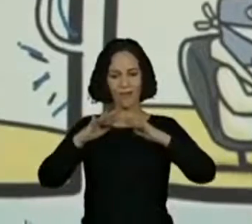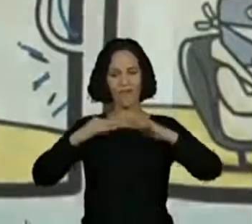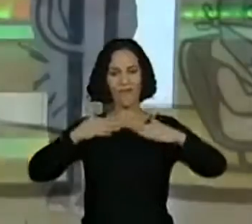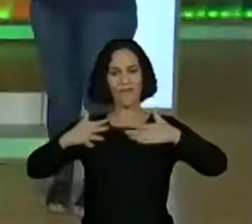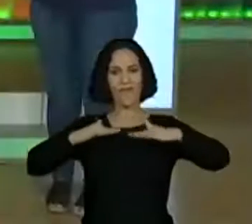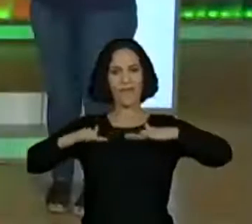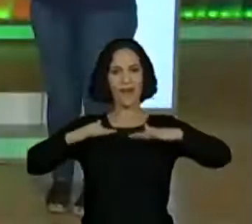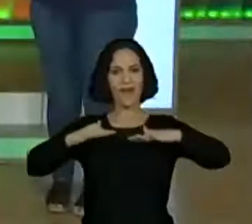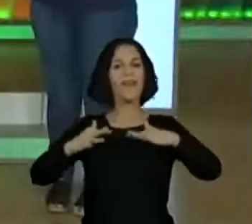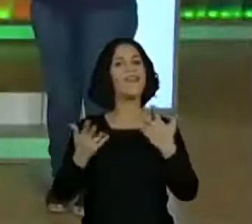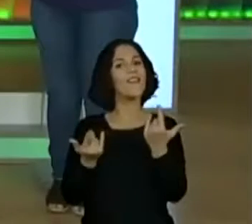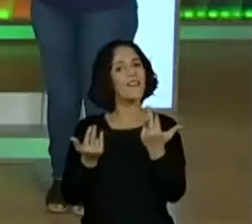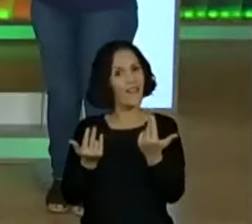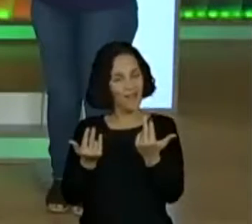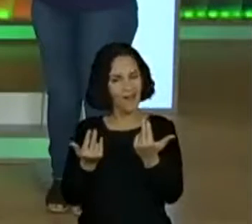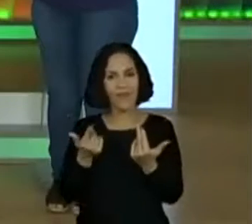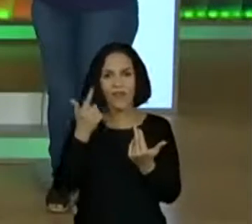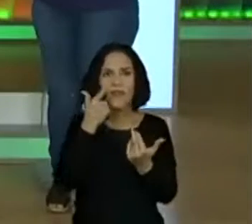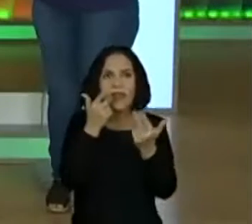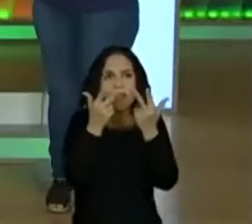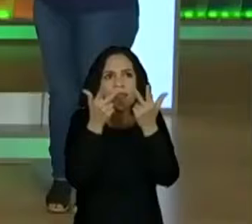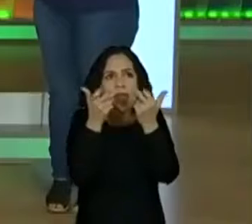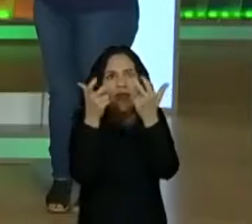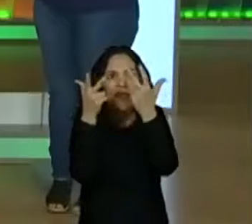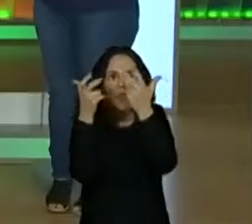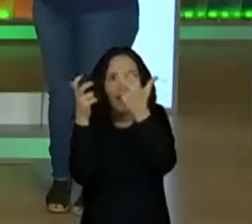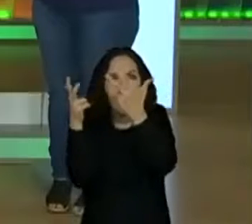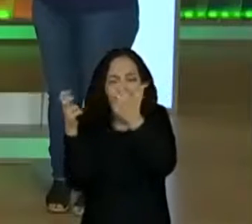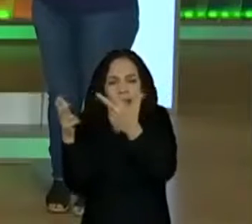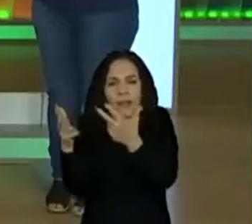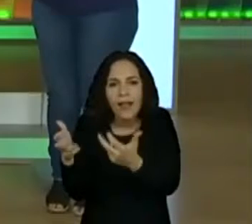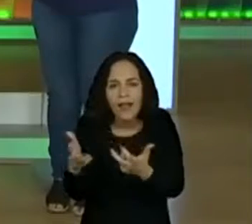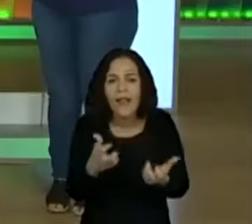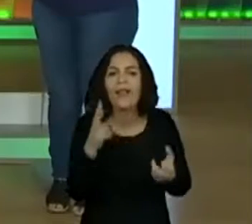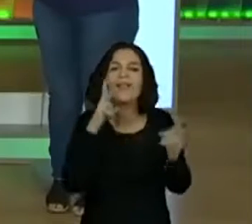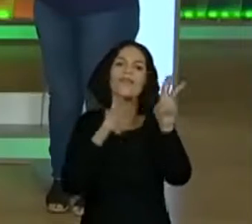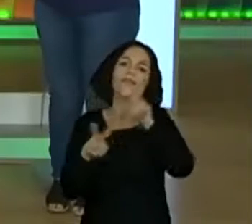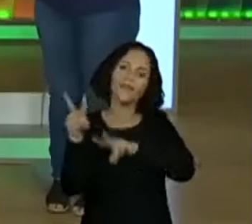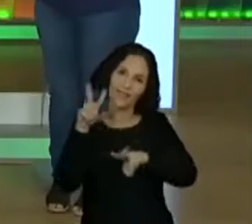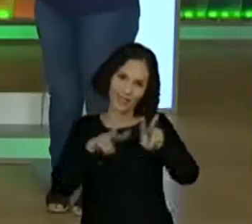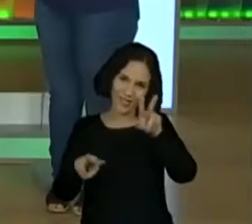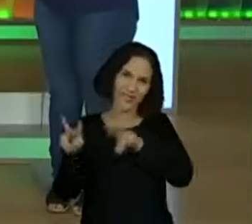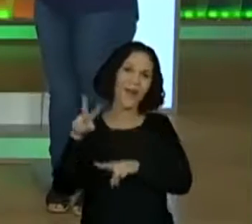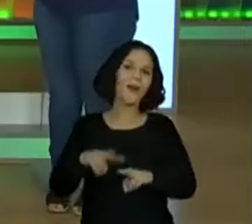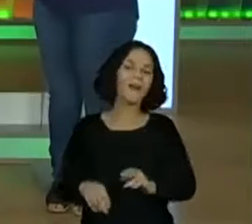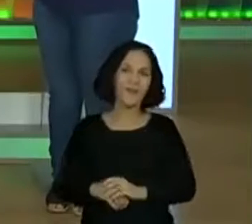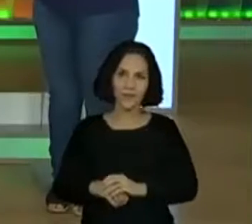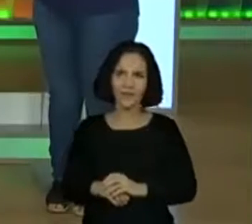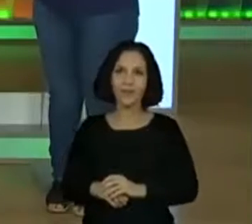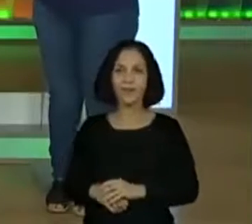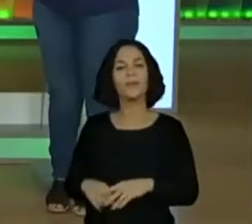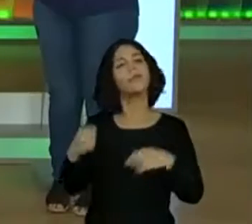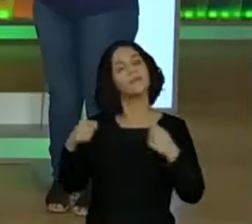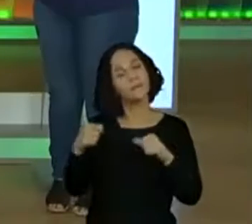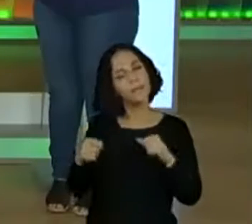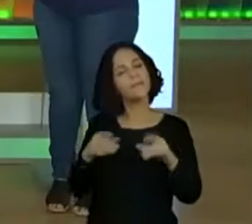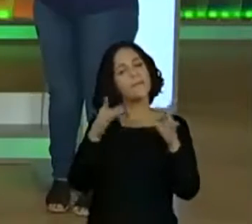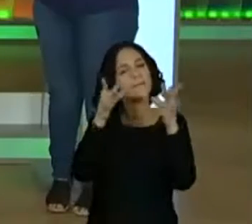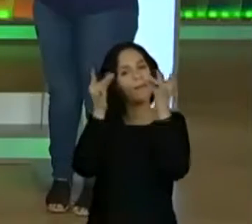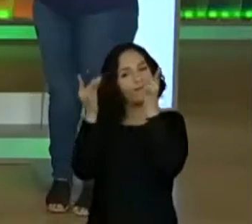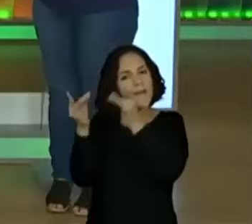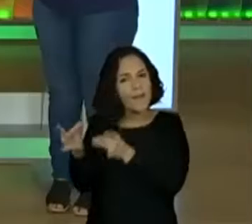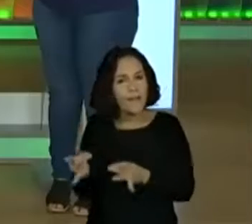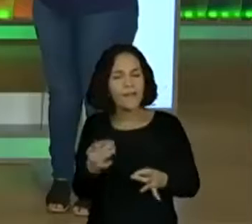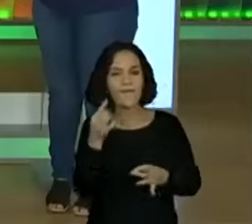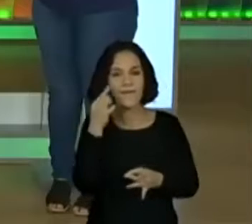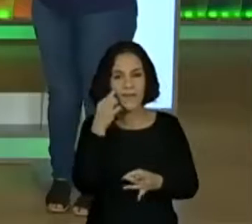desenhado? Observando todos os detalhes, como a professora Lilian está ali comentando com a gente. Olhar para cada detalhe. E estão